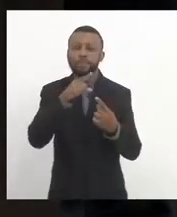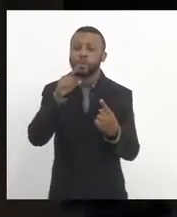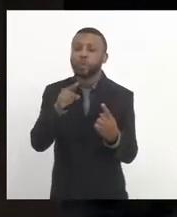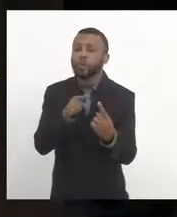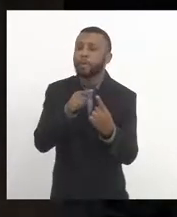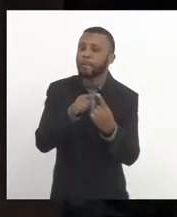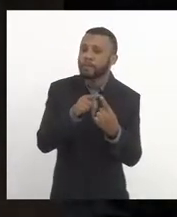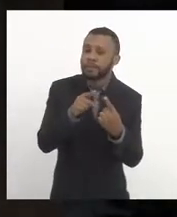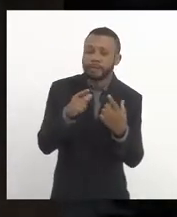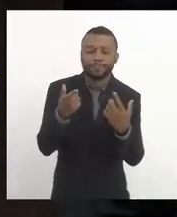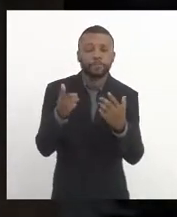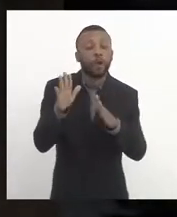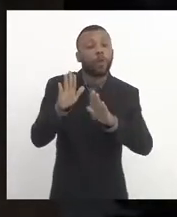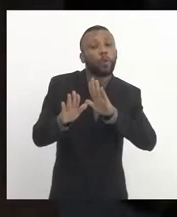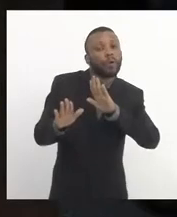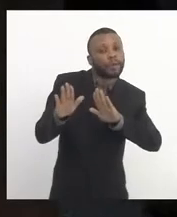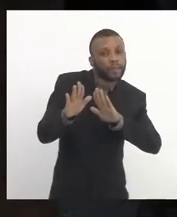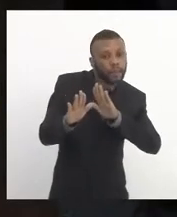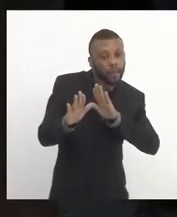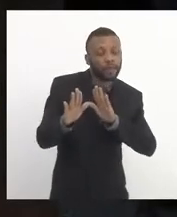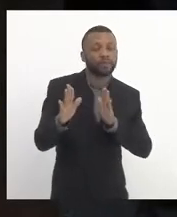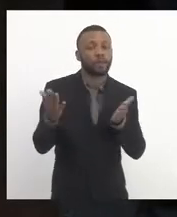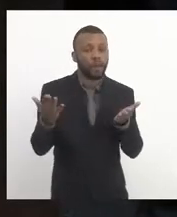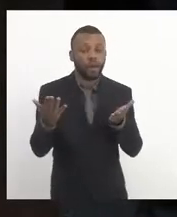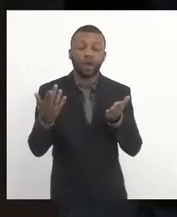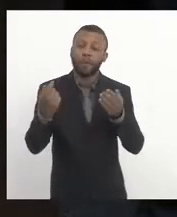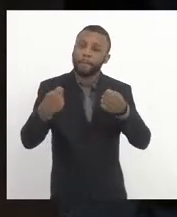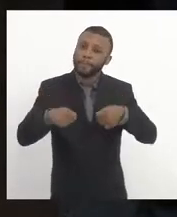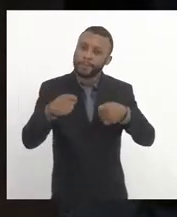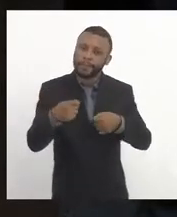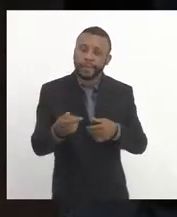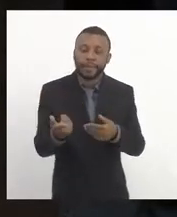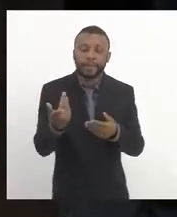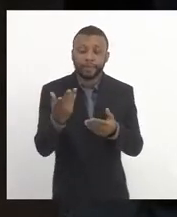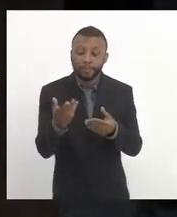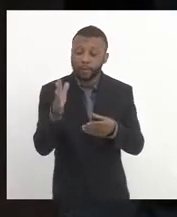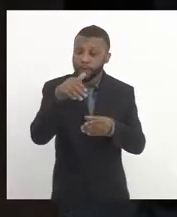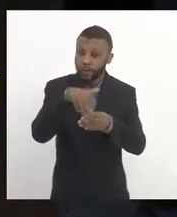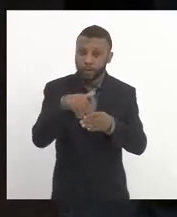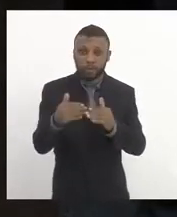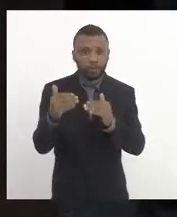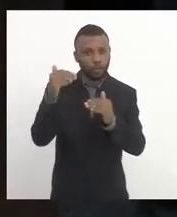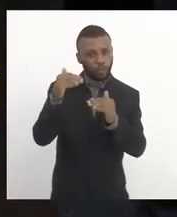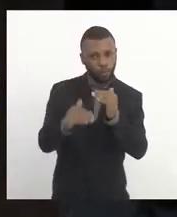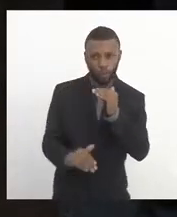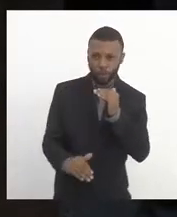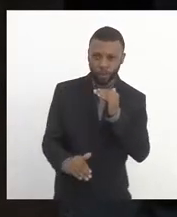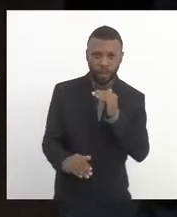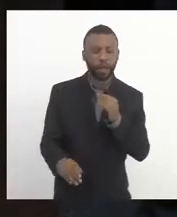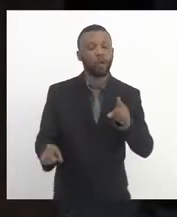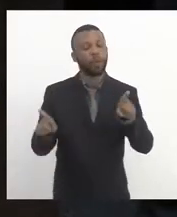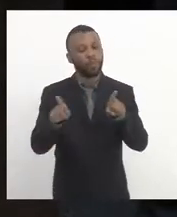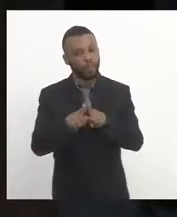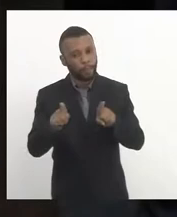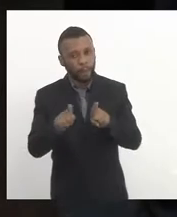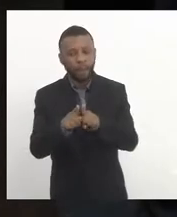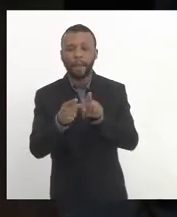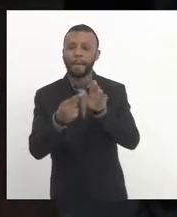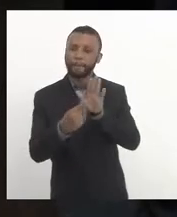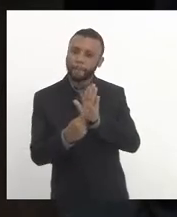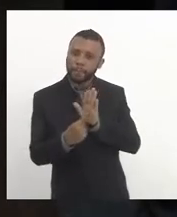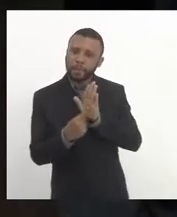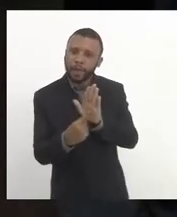por precaução, além de trazer o voto divergente, eu apresentei também